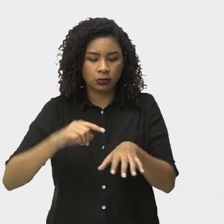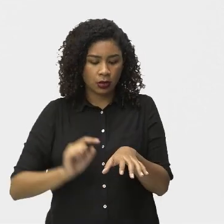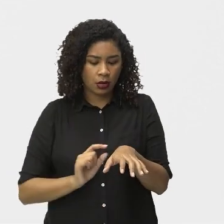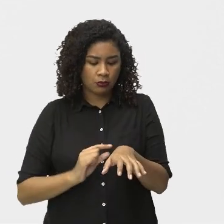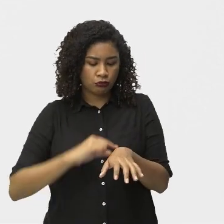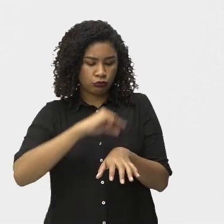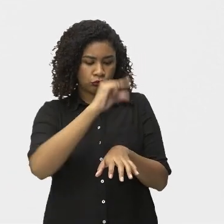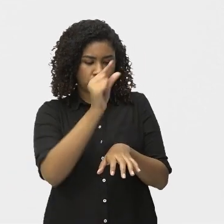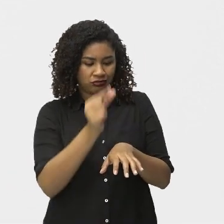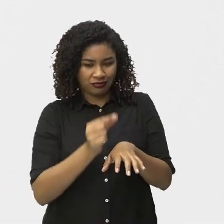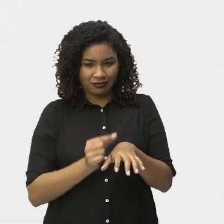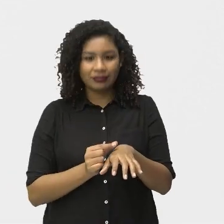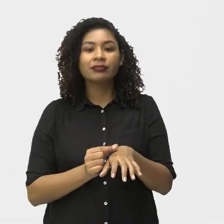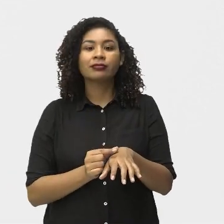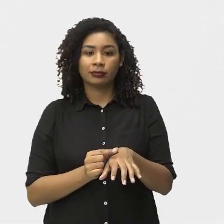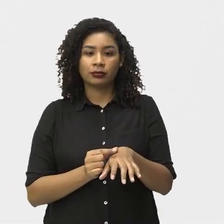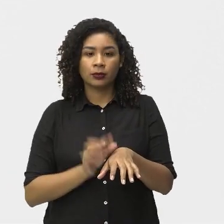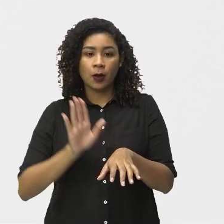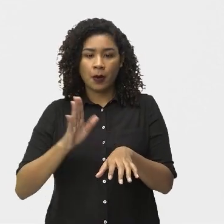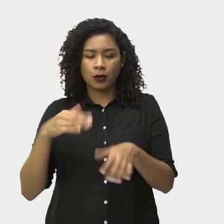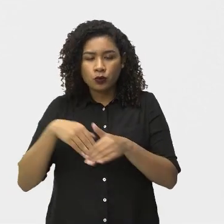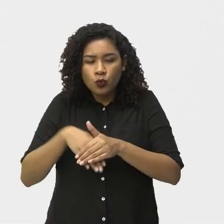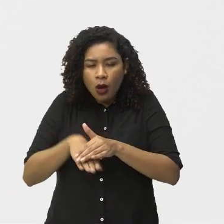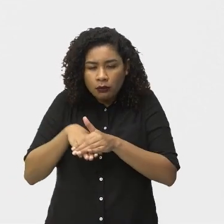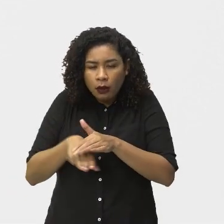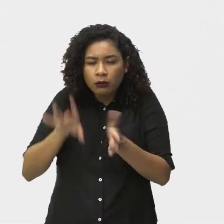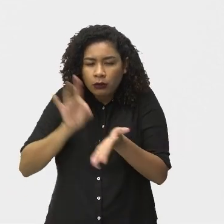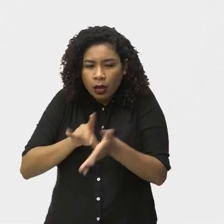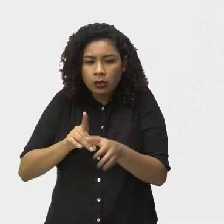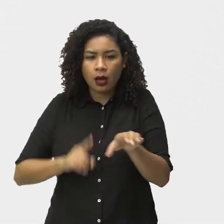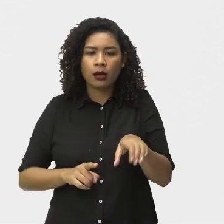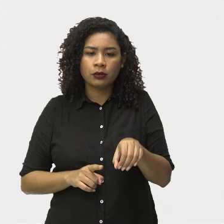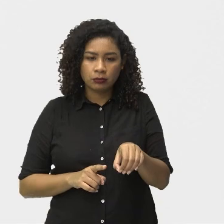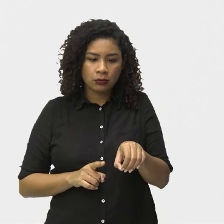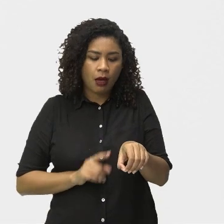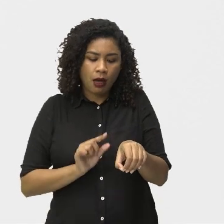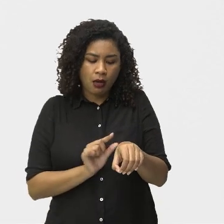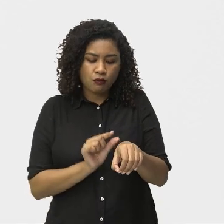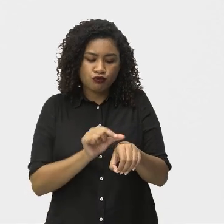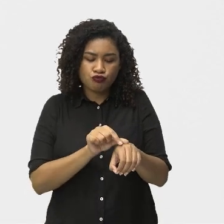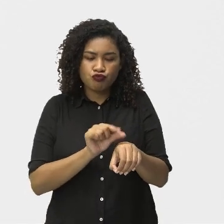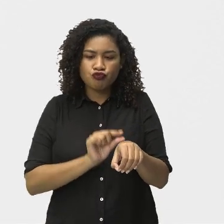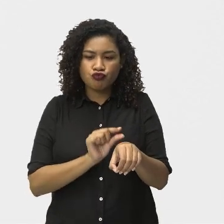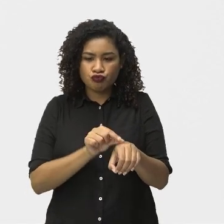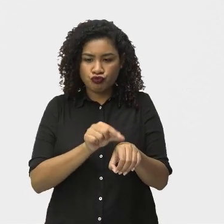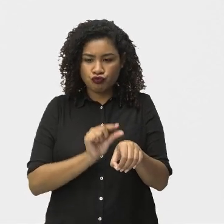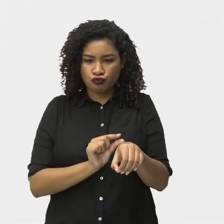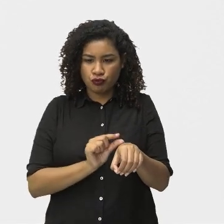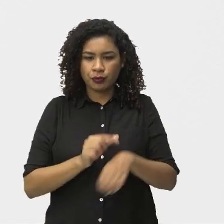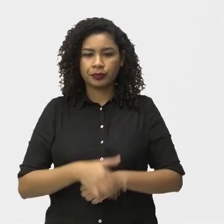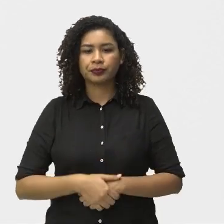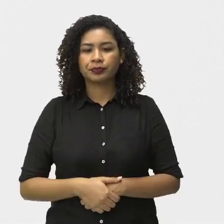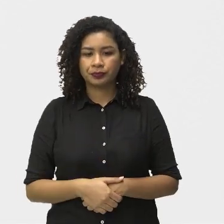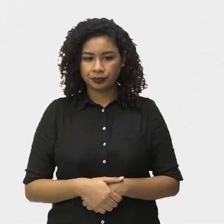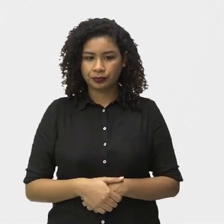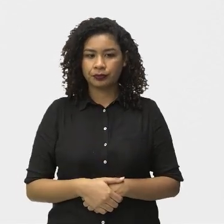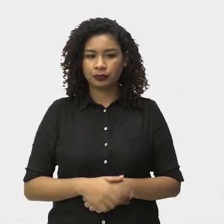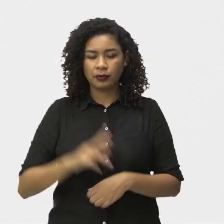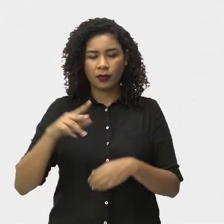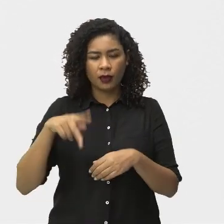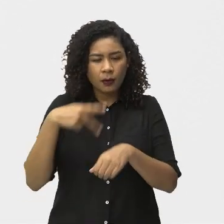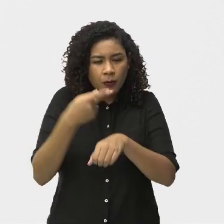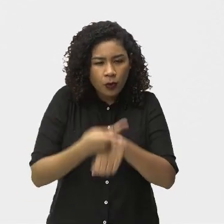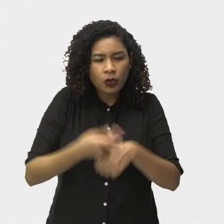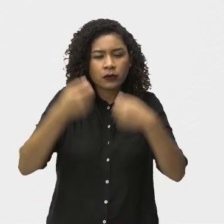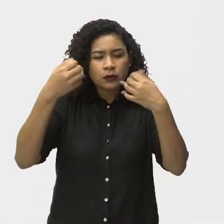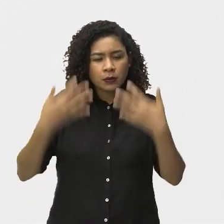as substâncias lá do sêmen. No caso, onde ele vai ficar armazenado é justamente no epidídimo, tá? E aí depois a gente observa